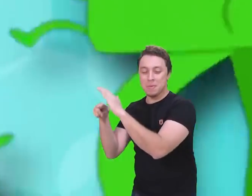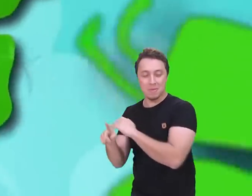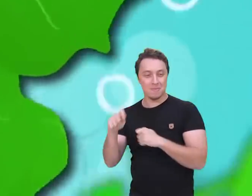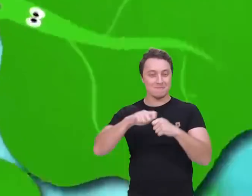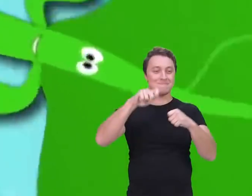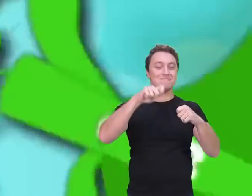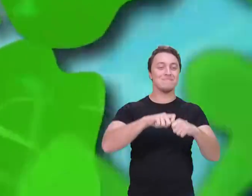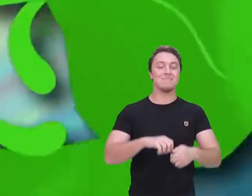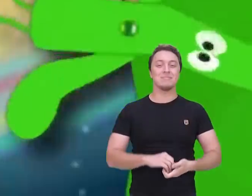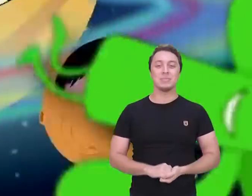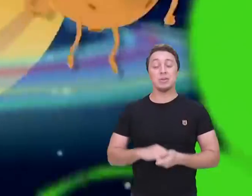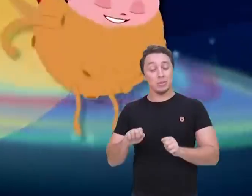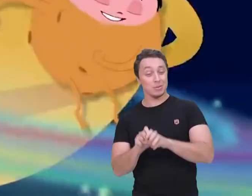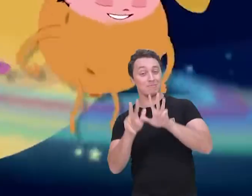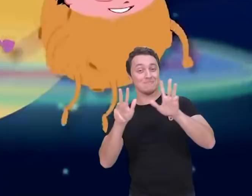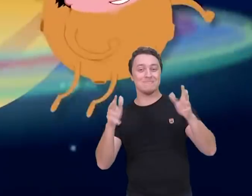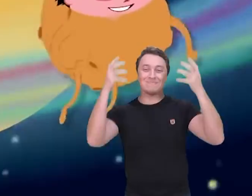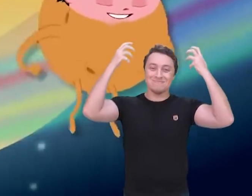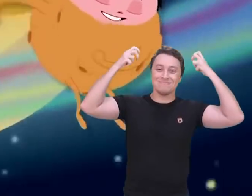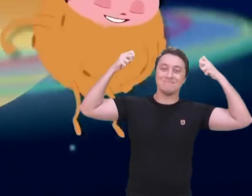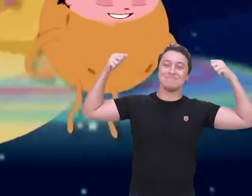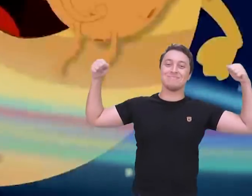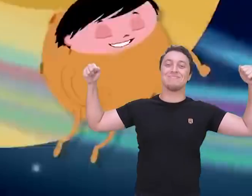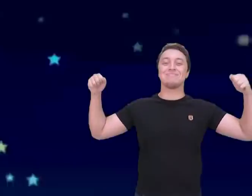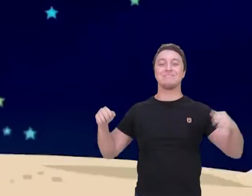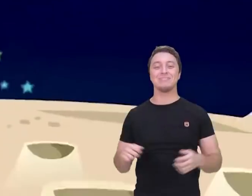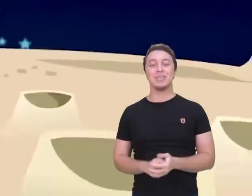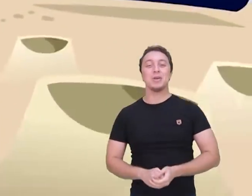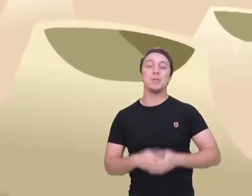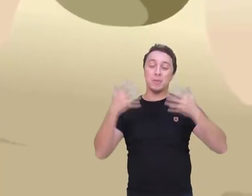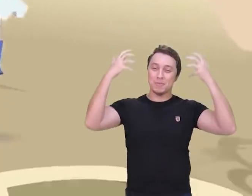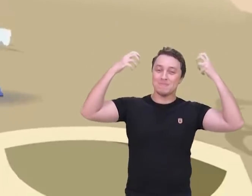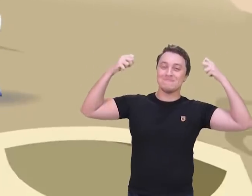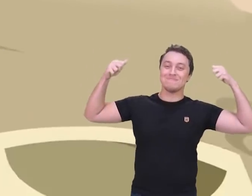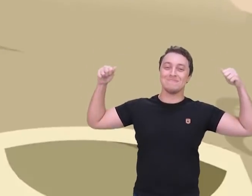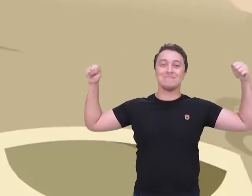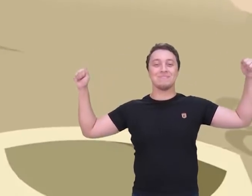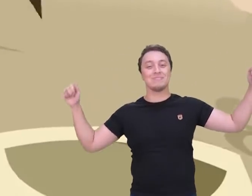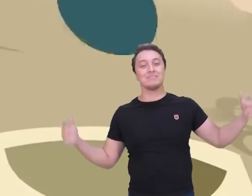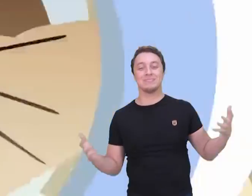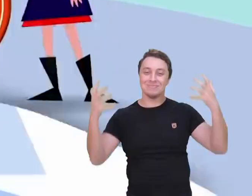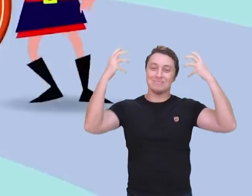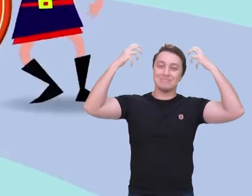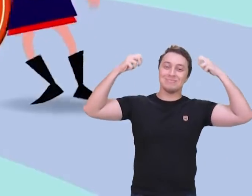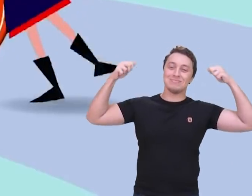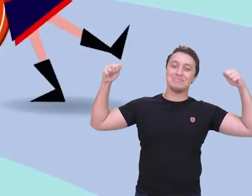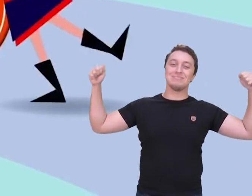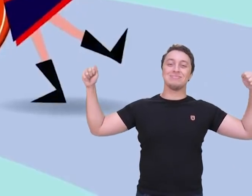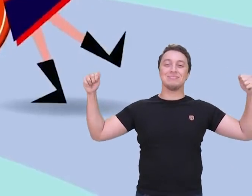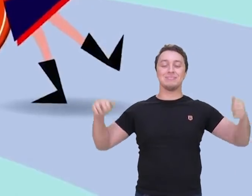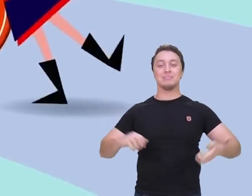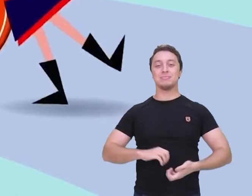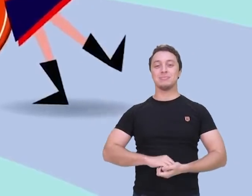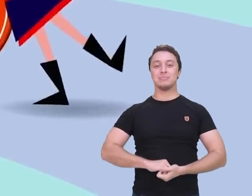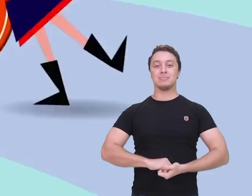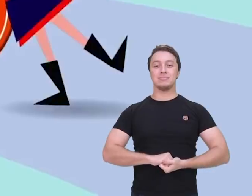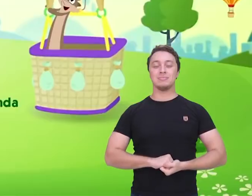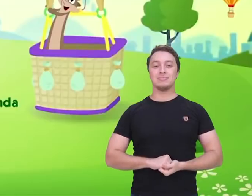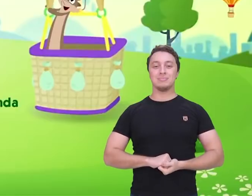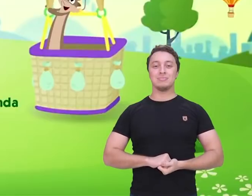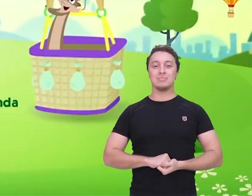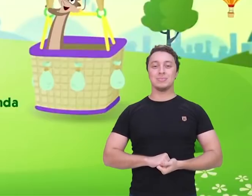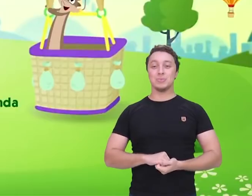Luna faz. Esse é o show da Luna. Luna, Luna.